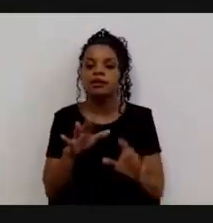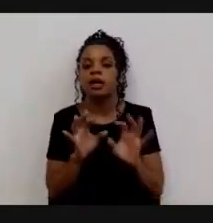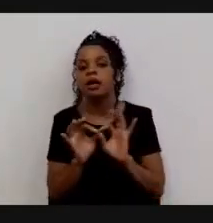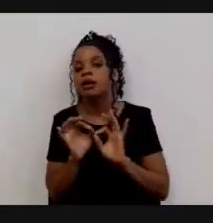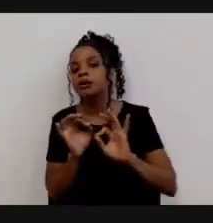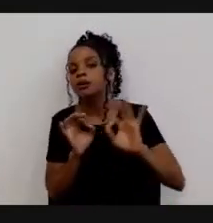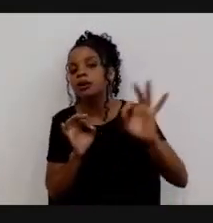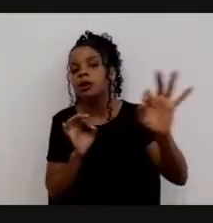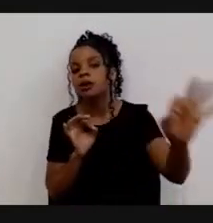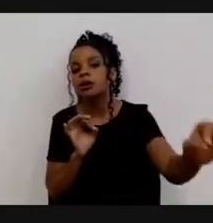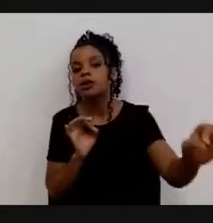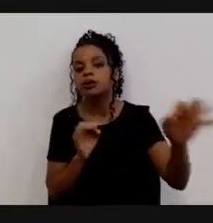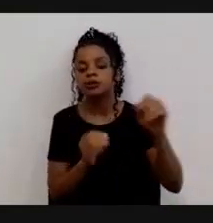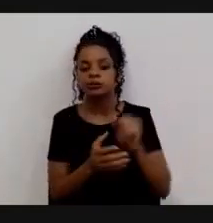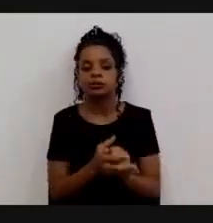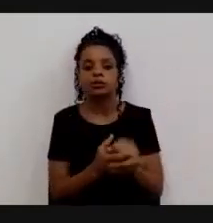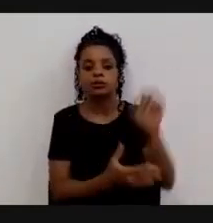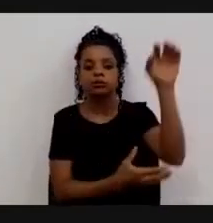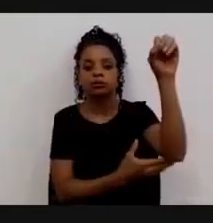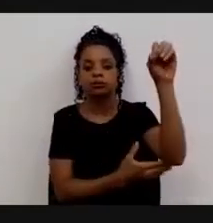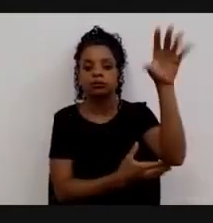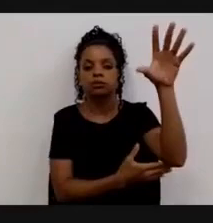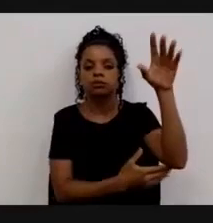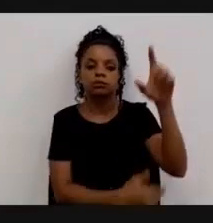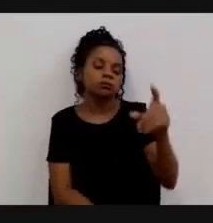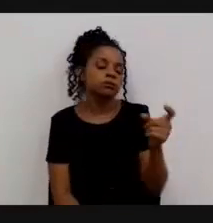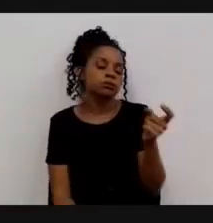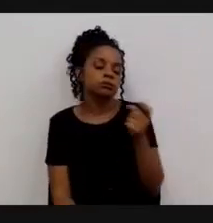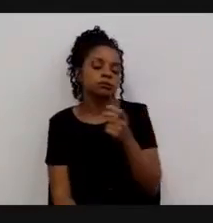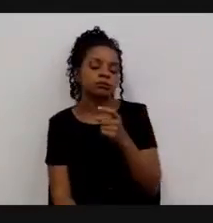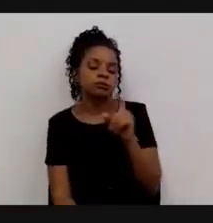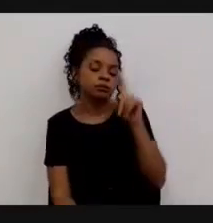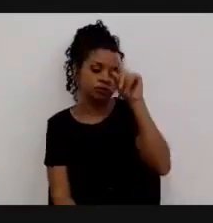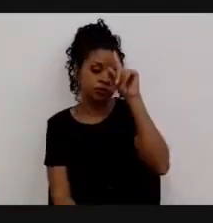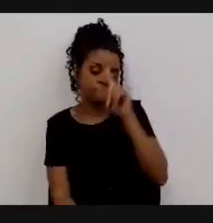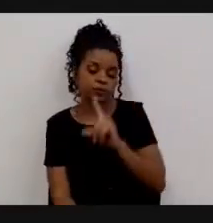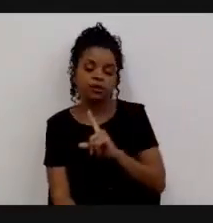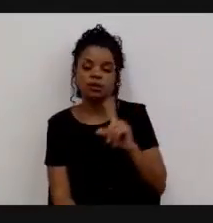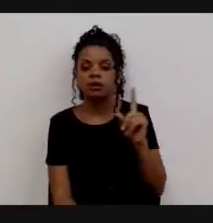colocam lá um semáforo lá para aquele bairro X. Olha, falta